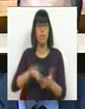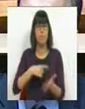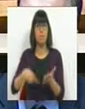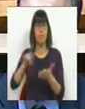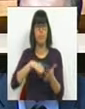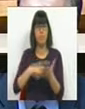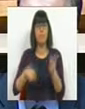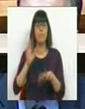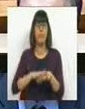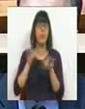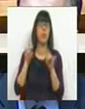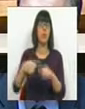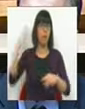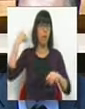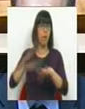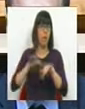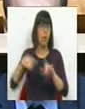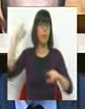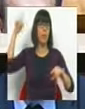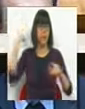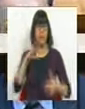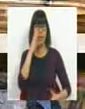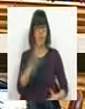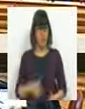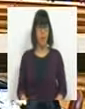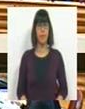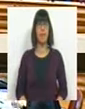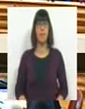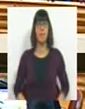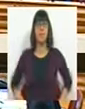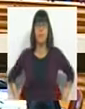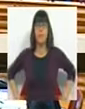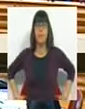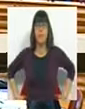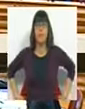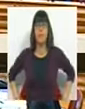revogação e da culpabilização passada. Disse. Bem. Muito obrigado, senhora.